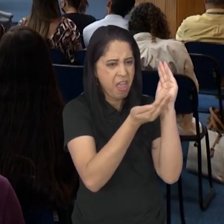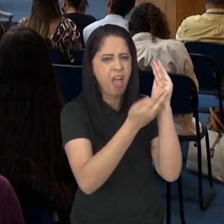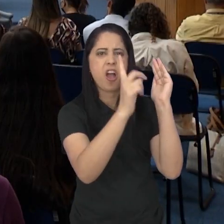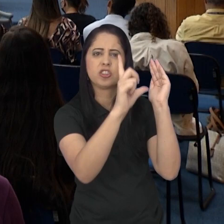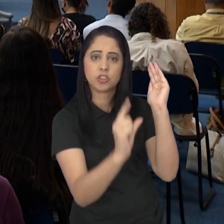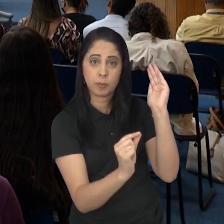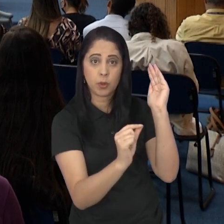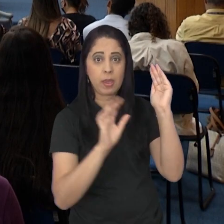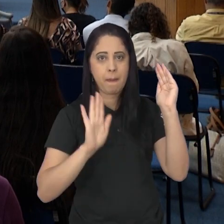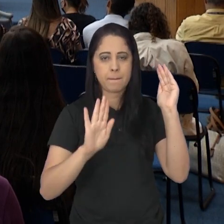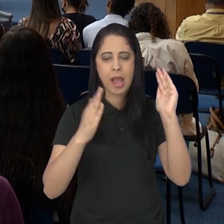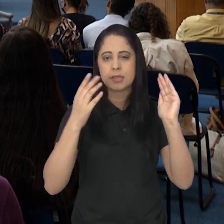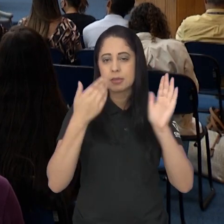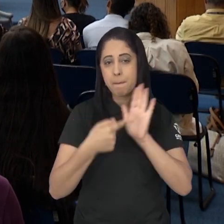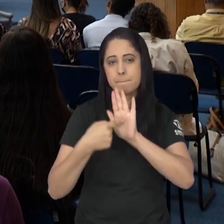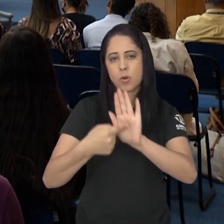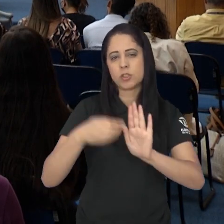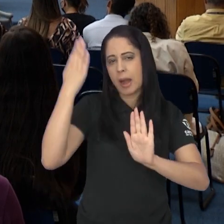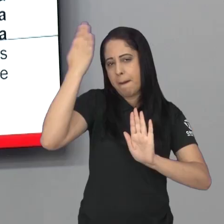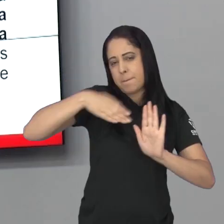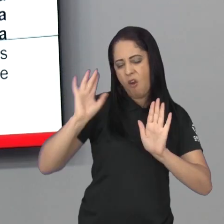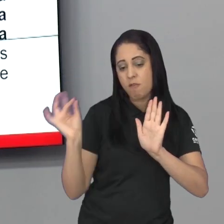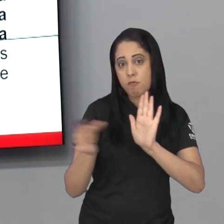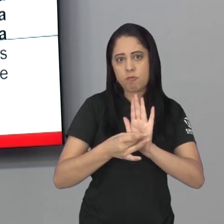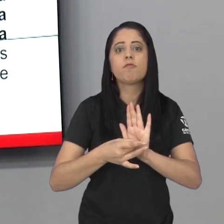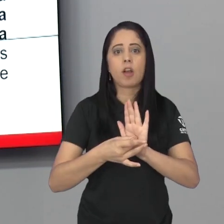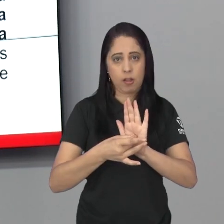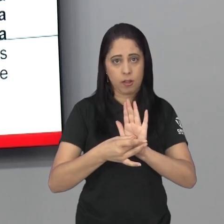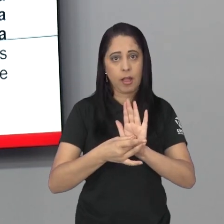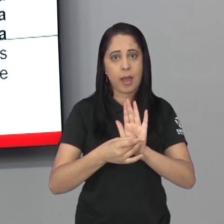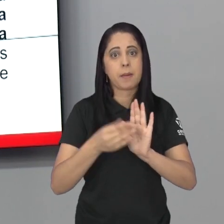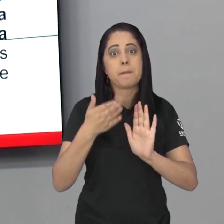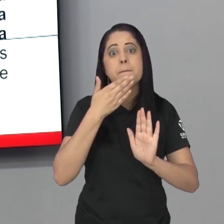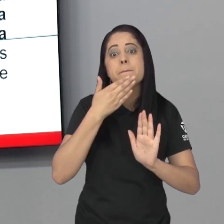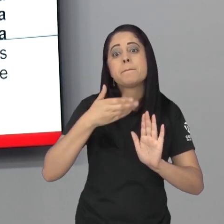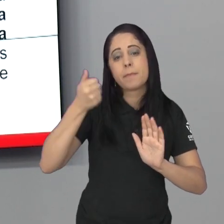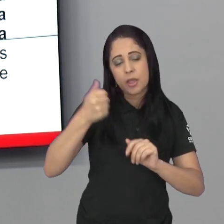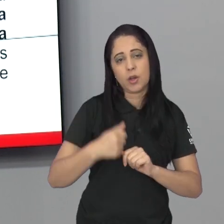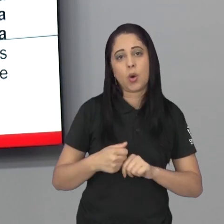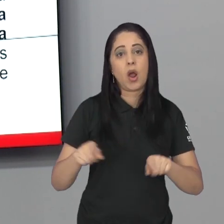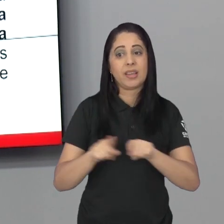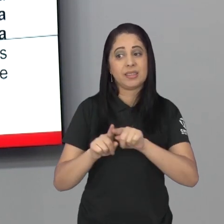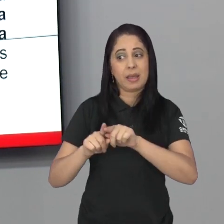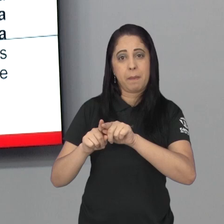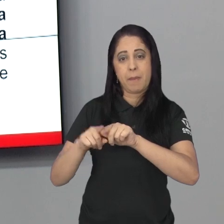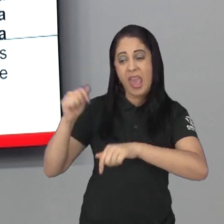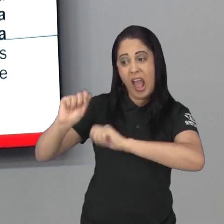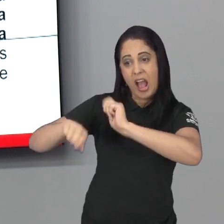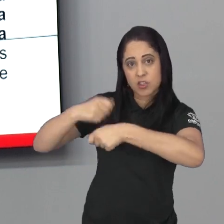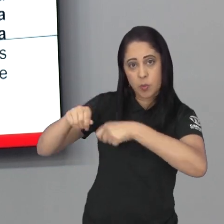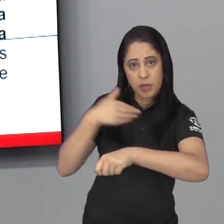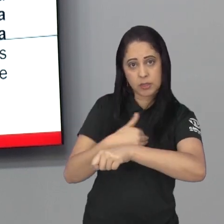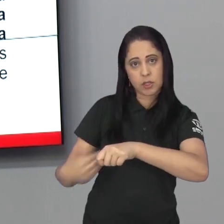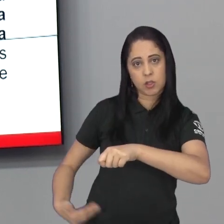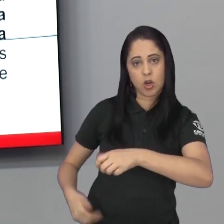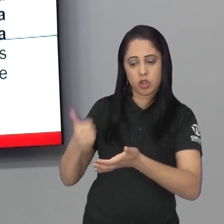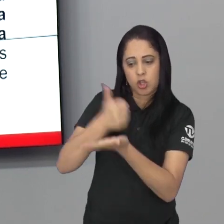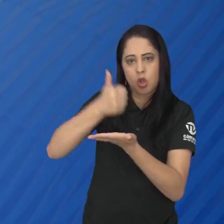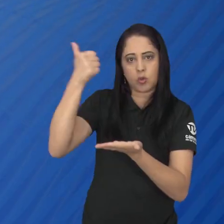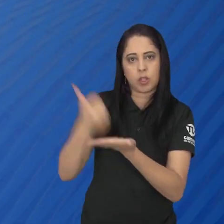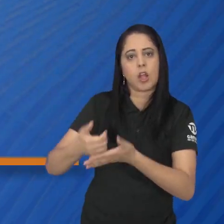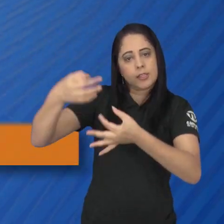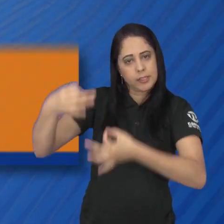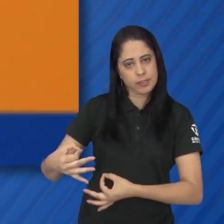como objetivo agilizar os processos de licitação e assegurar que a administração pública realize contratações justas e